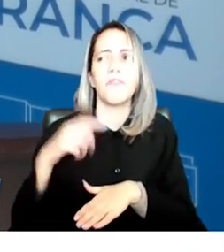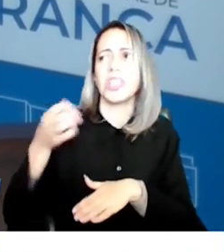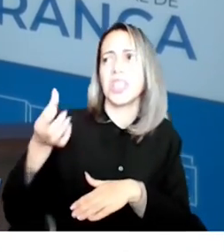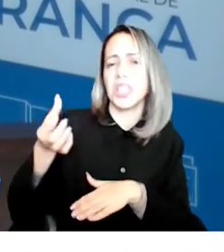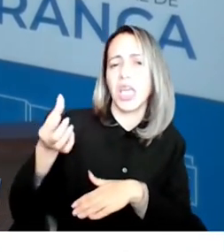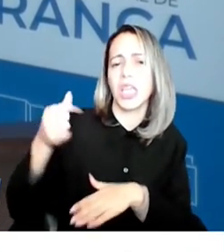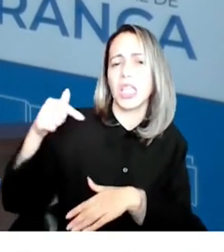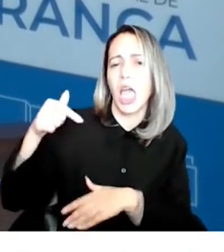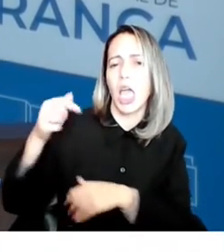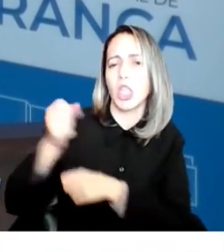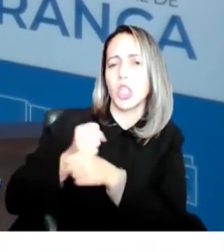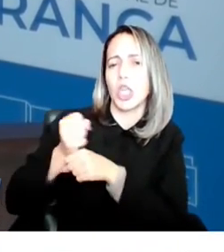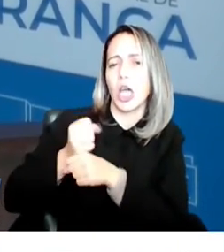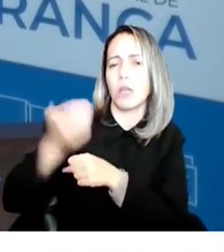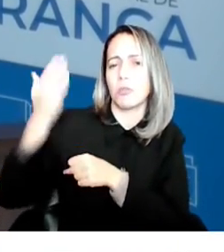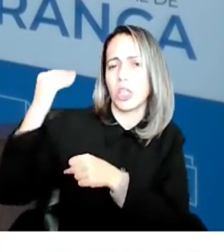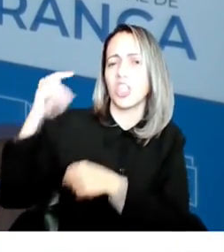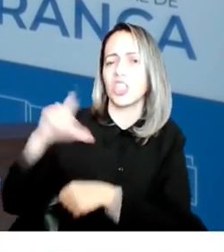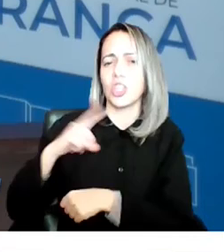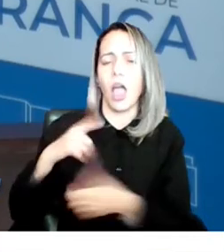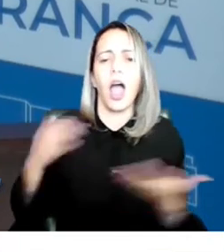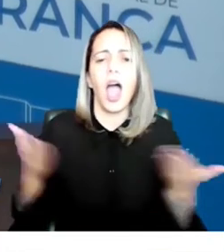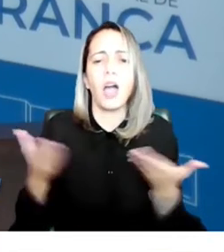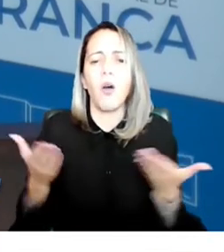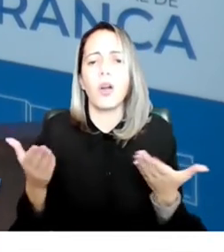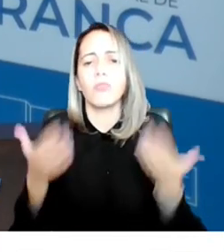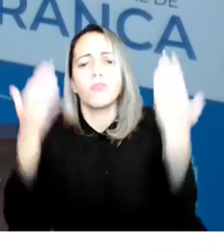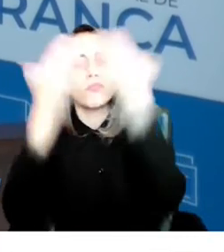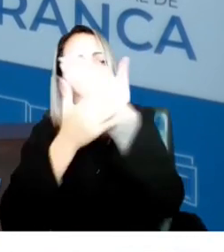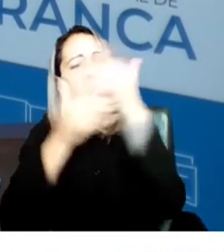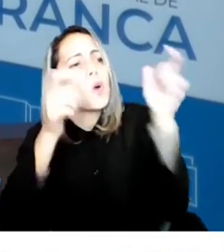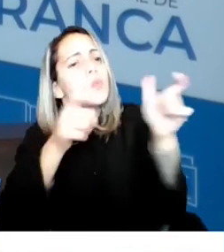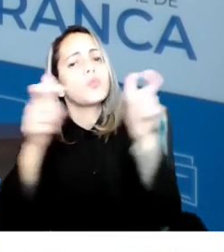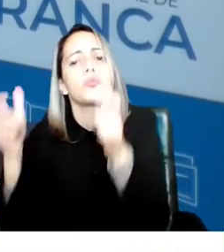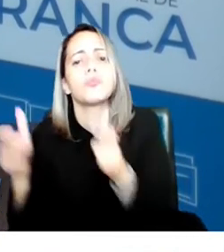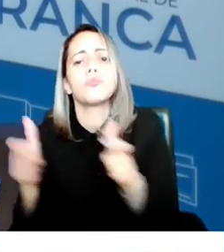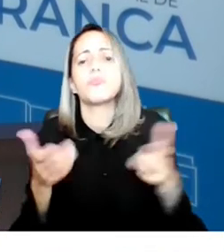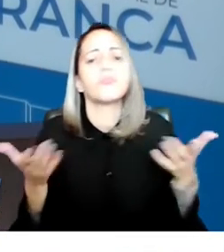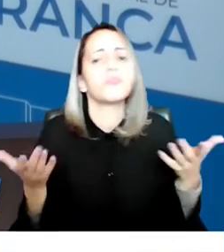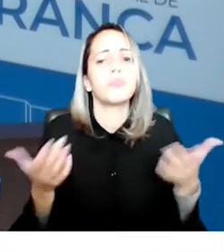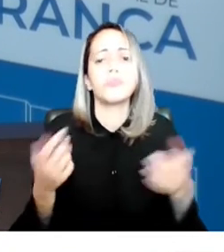mandaram incinerar, para onde que foi parar, porque não está na cidade.